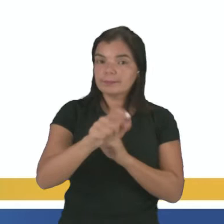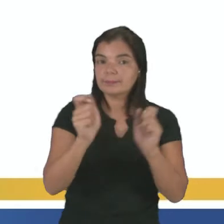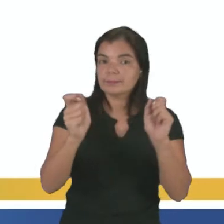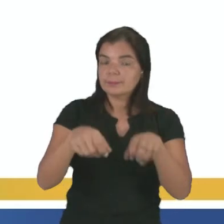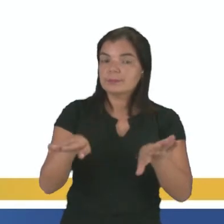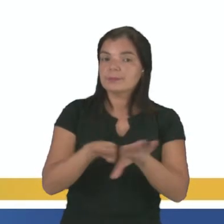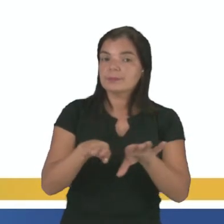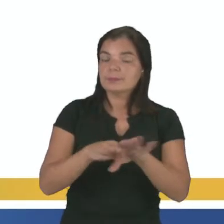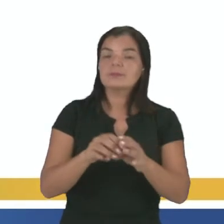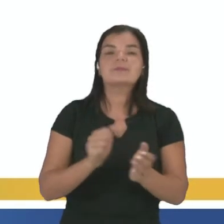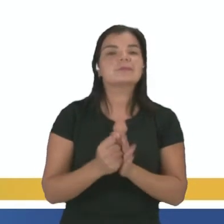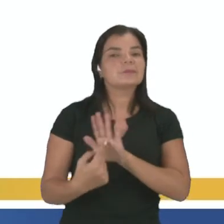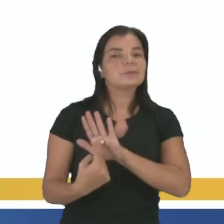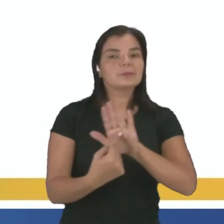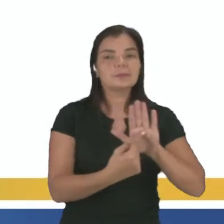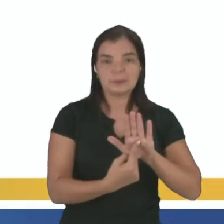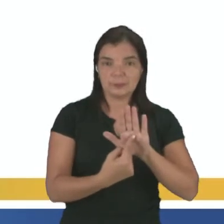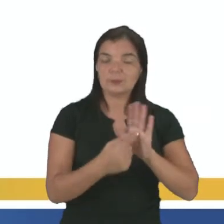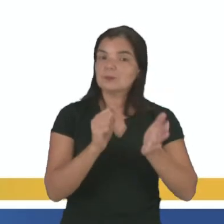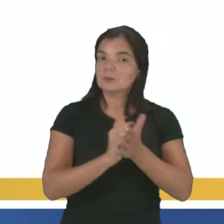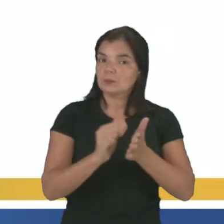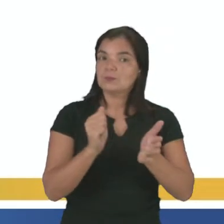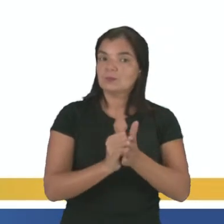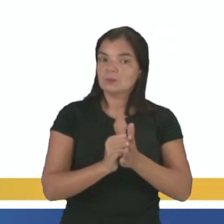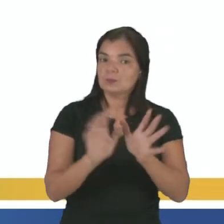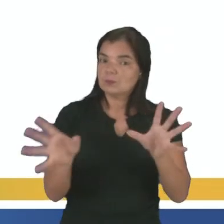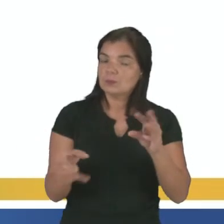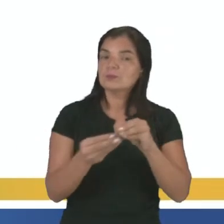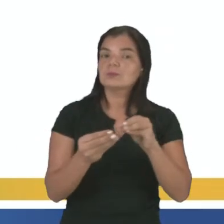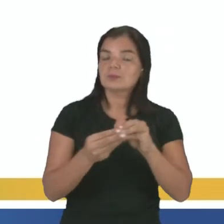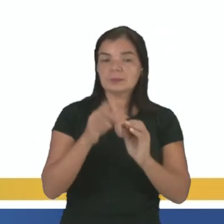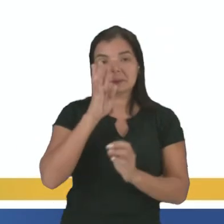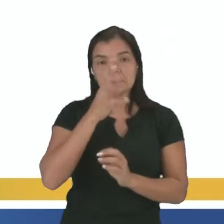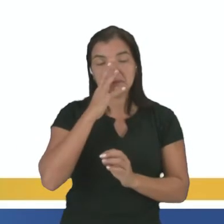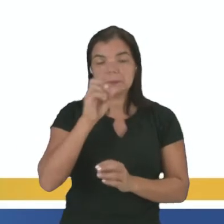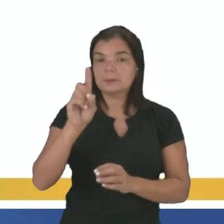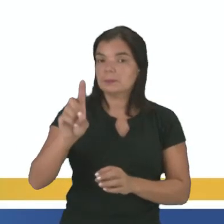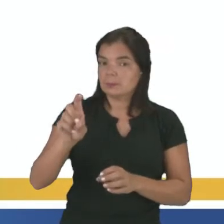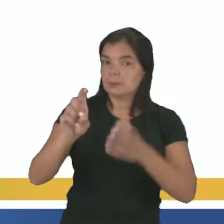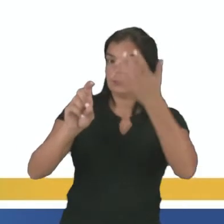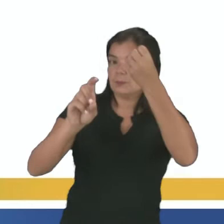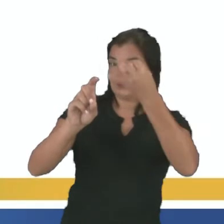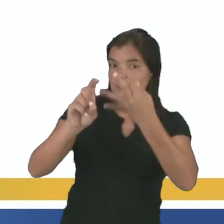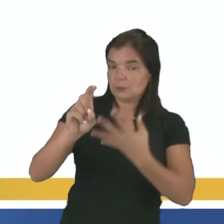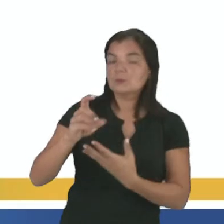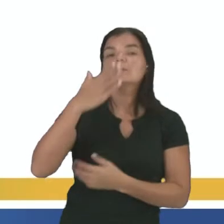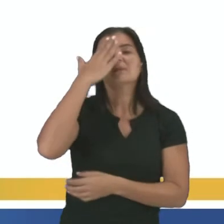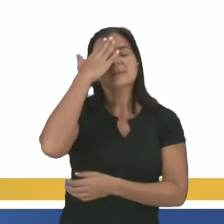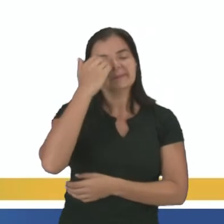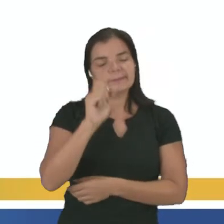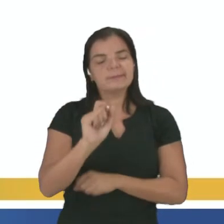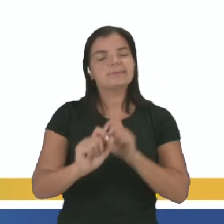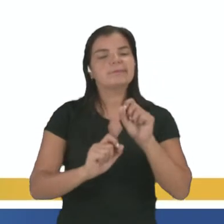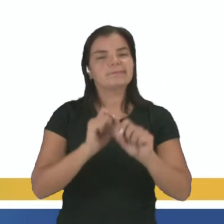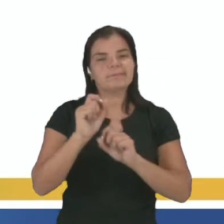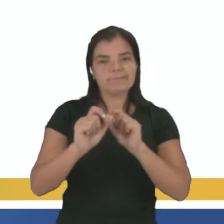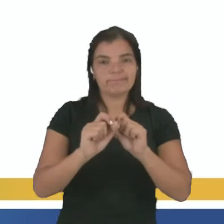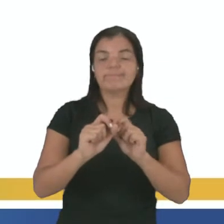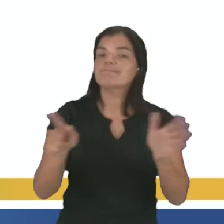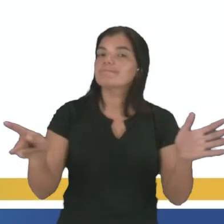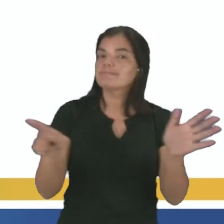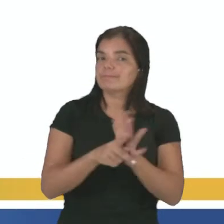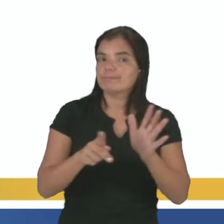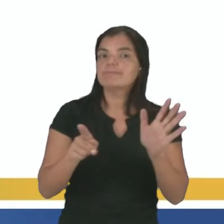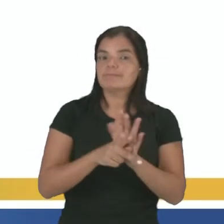possa mostrar que, escrevendo um breve resumo, a biografia do autor, você sabe muito bem e se